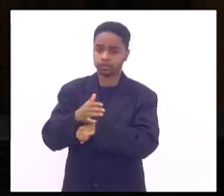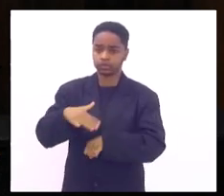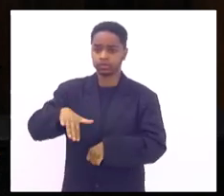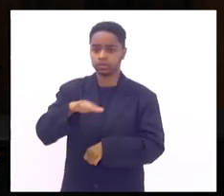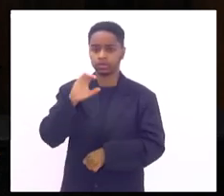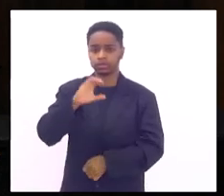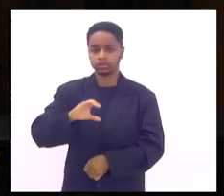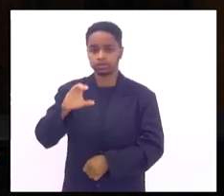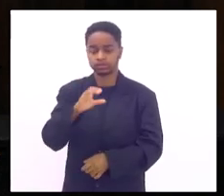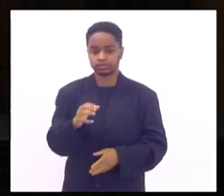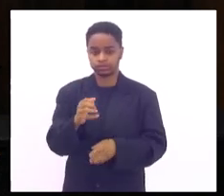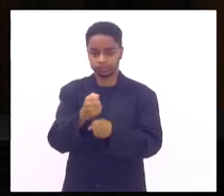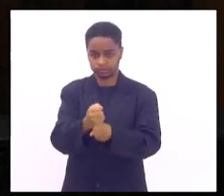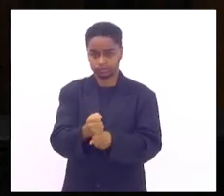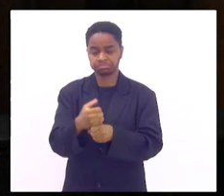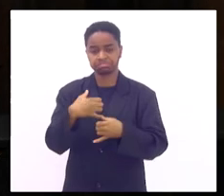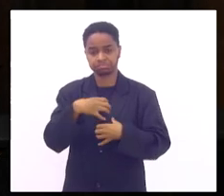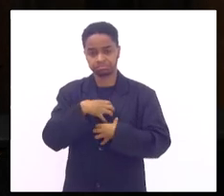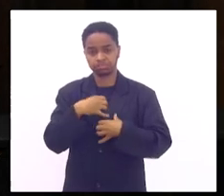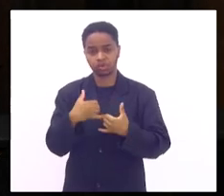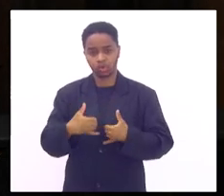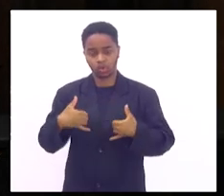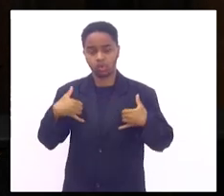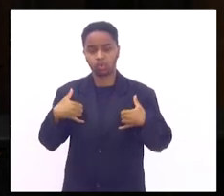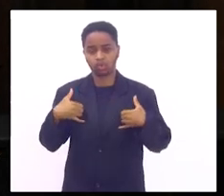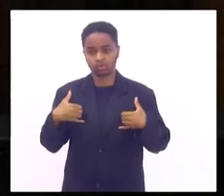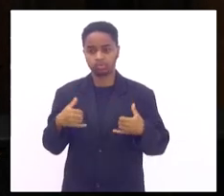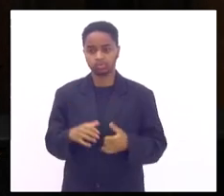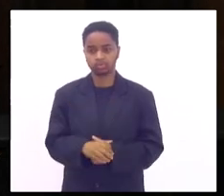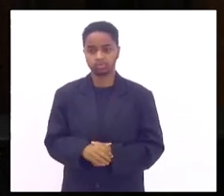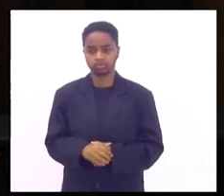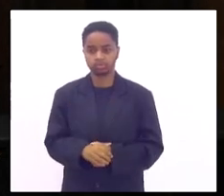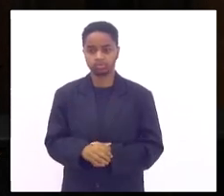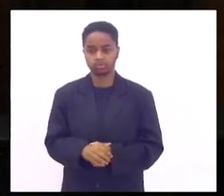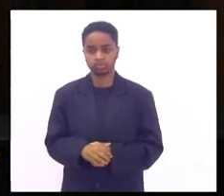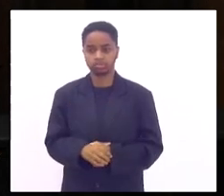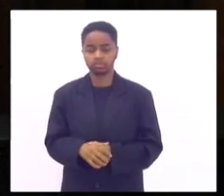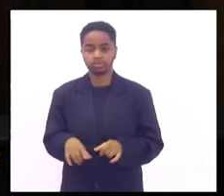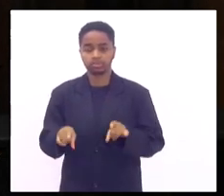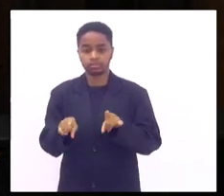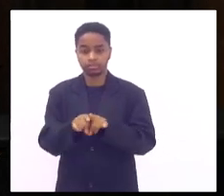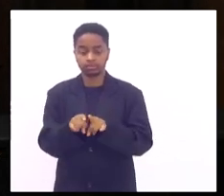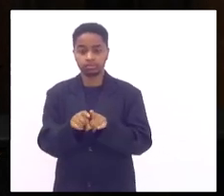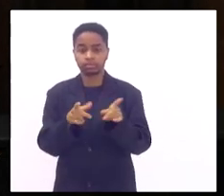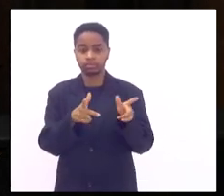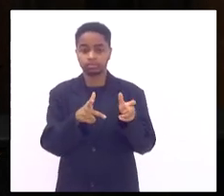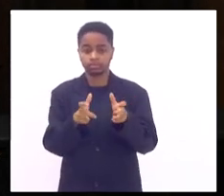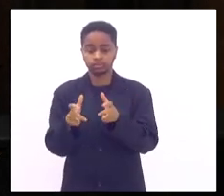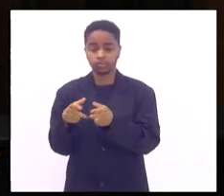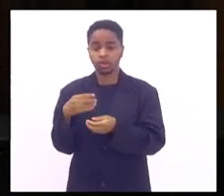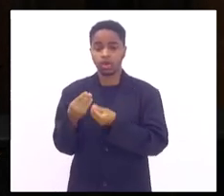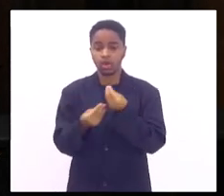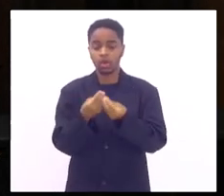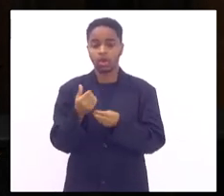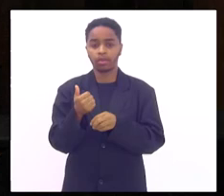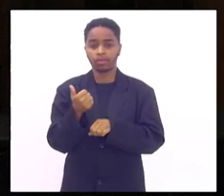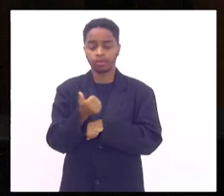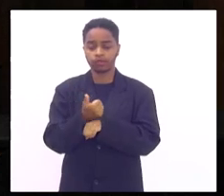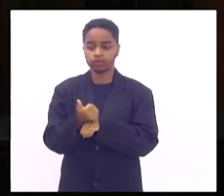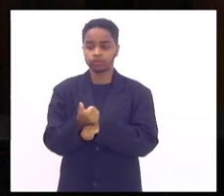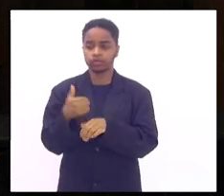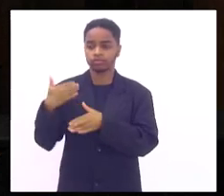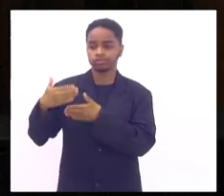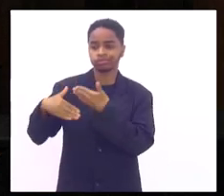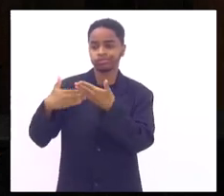das ciências contábeis, com muito orgulho, e presenciando o quanto esse profissional evoluiu ao longo dos anos,